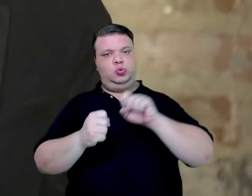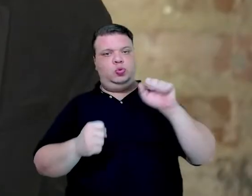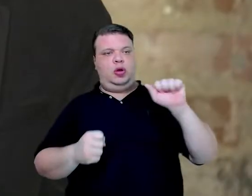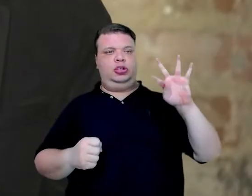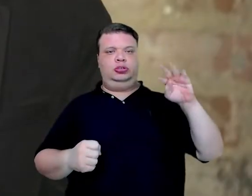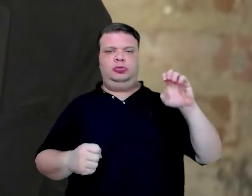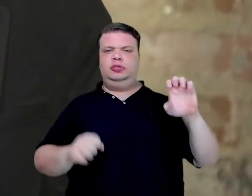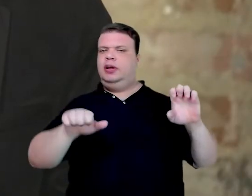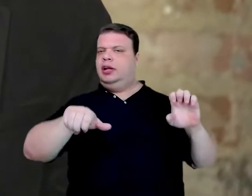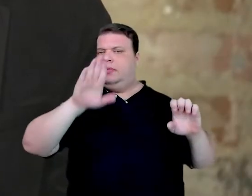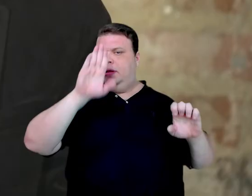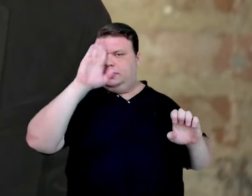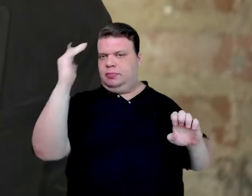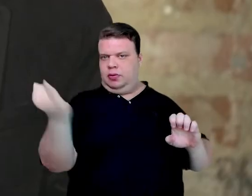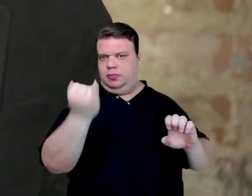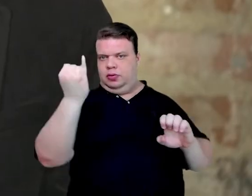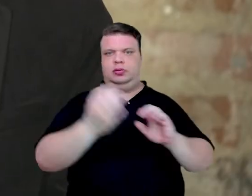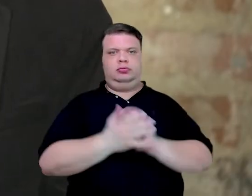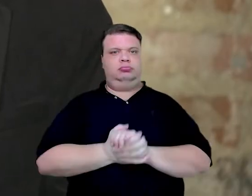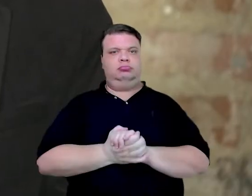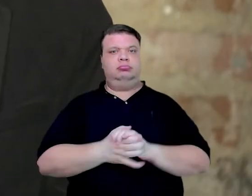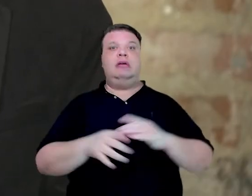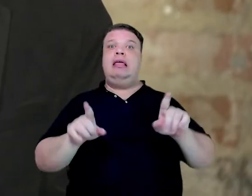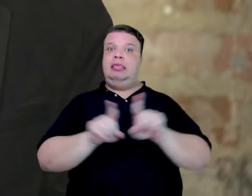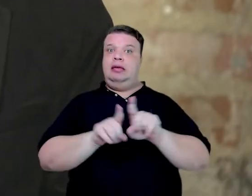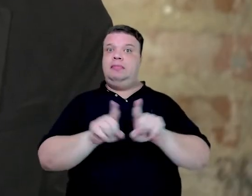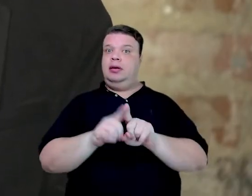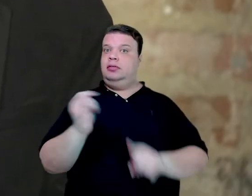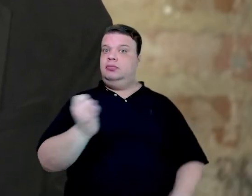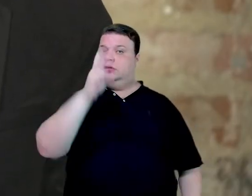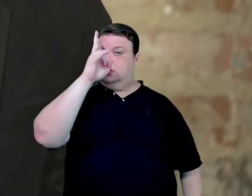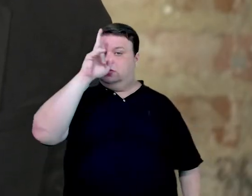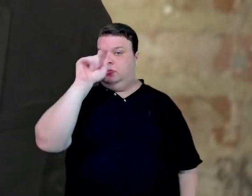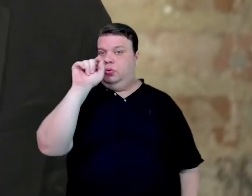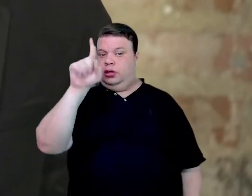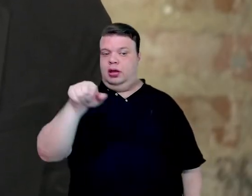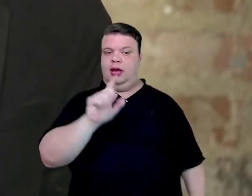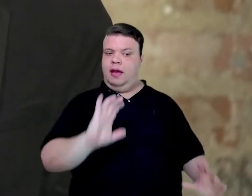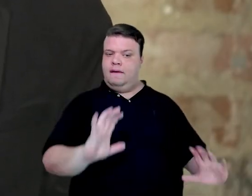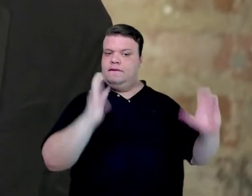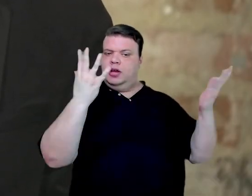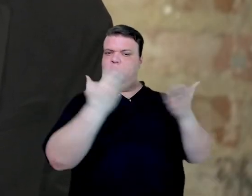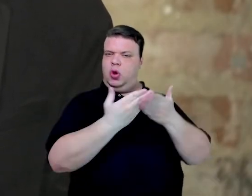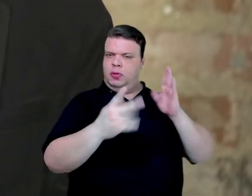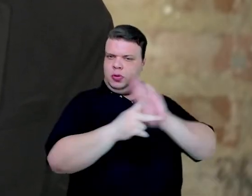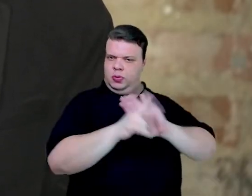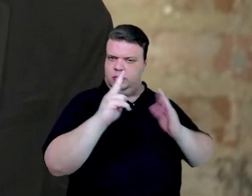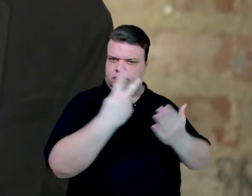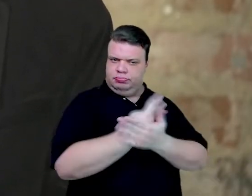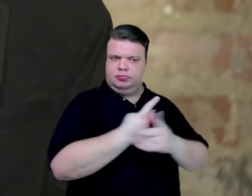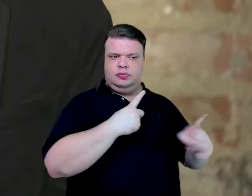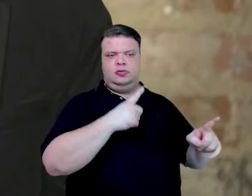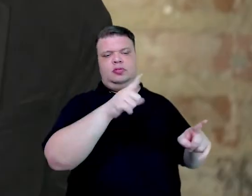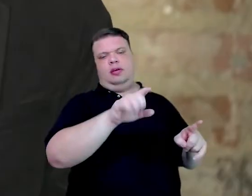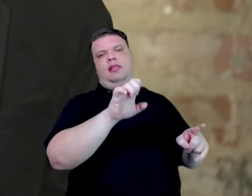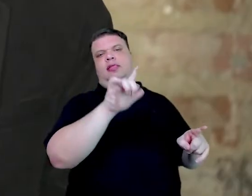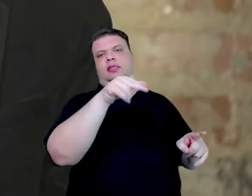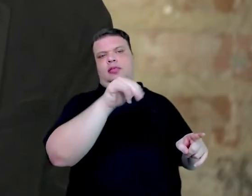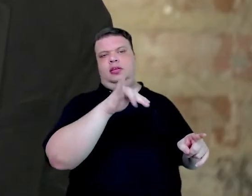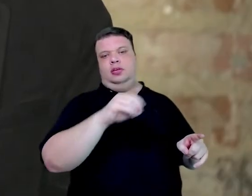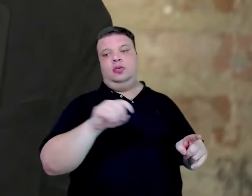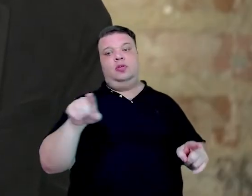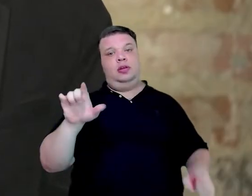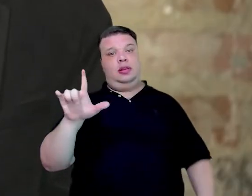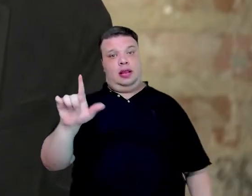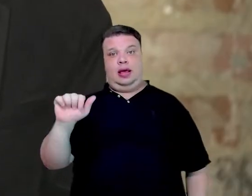componentes, onde o entendimento das interações oceano-atmosfera são de suma importância. Além disso, é